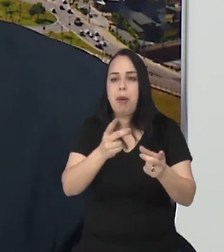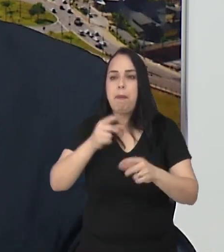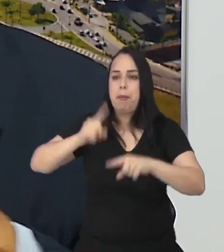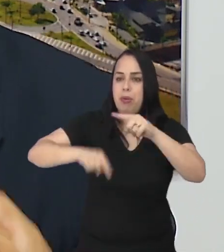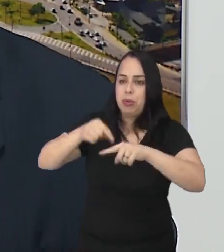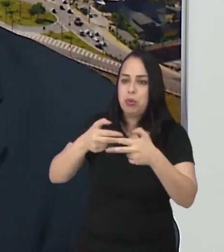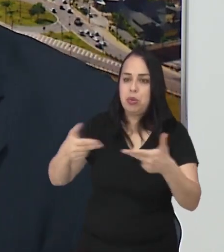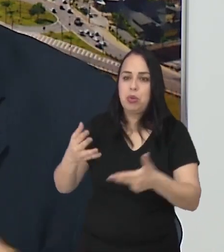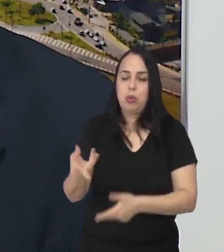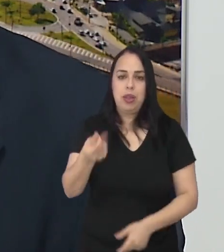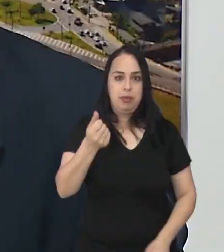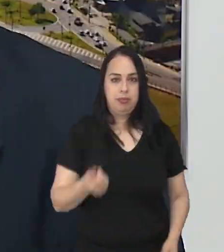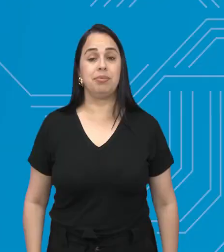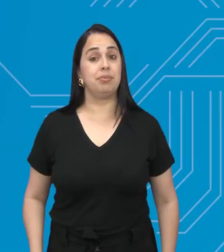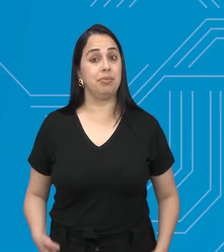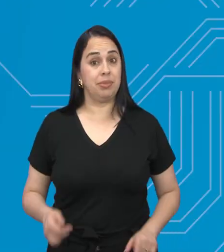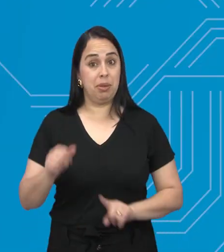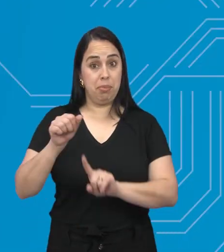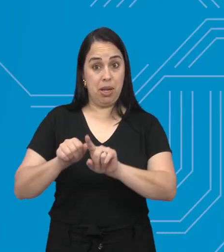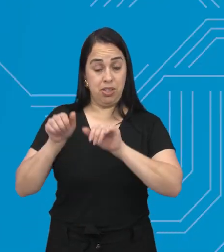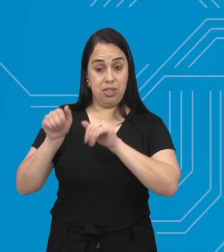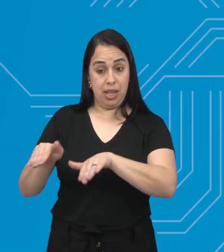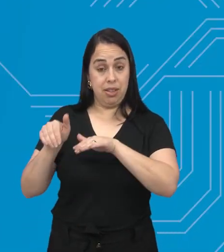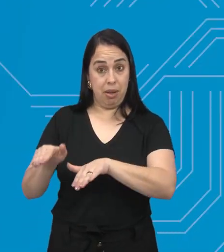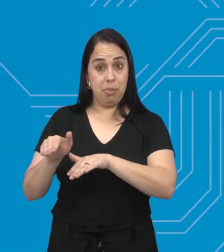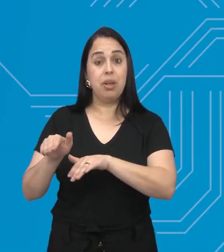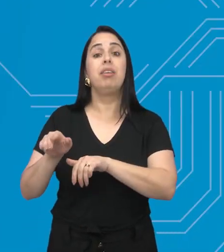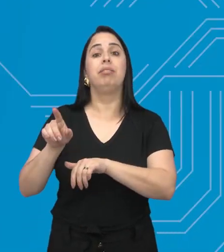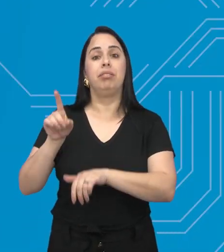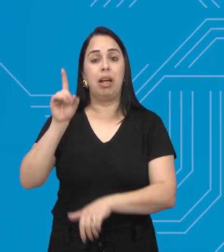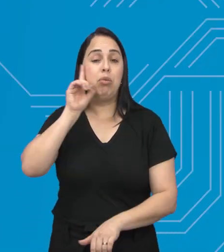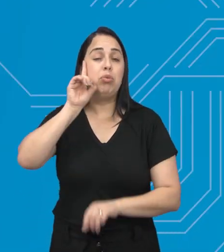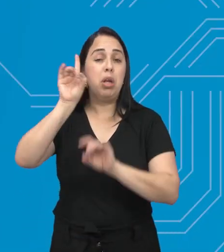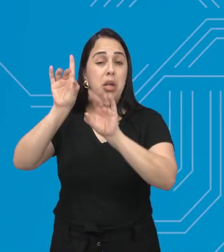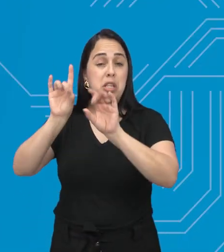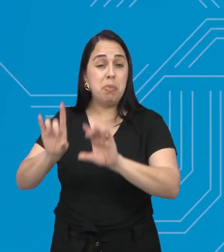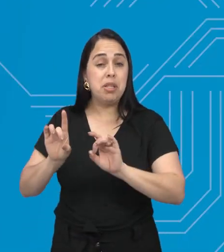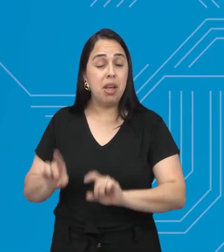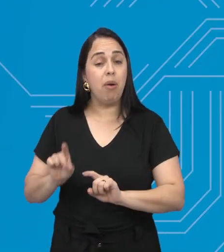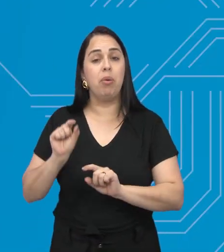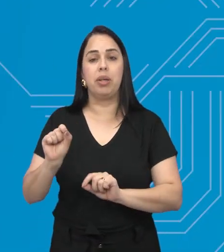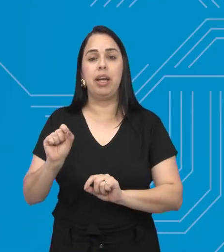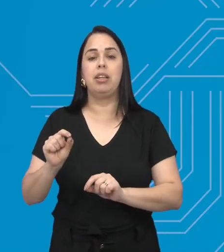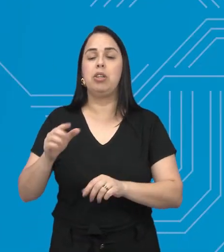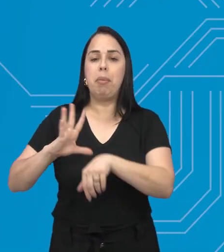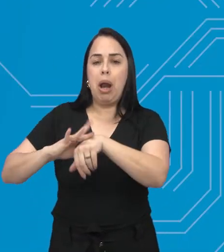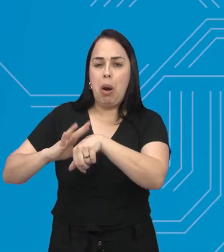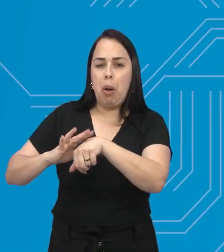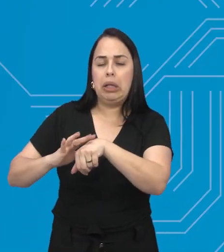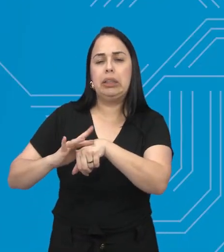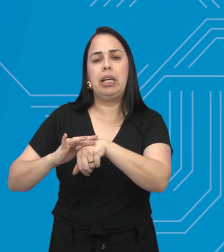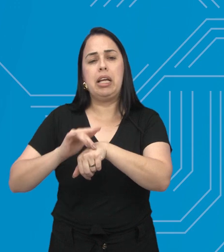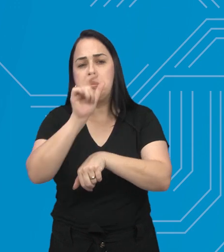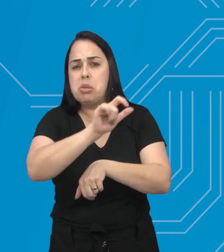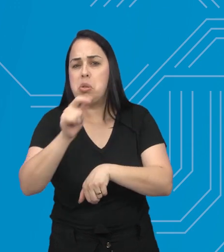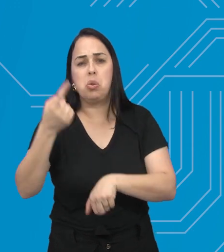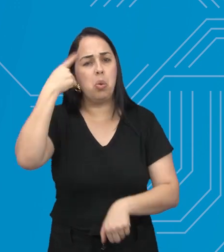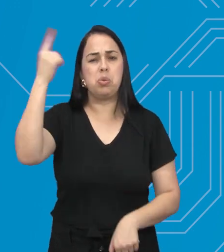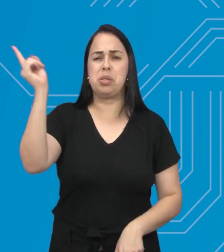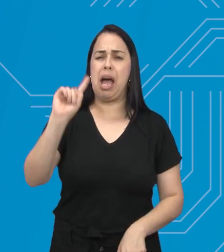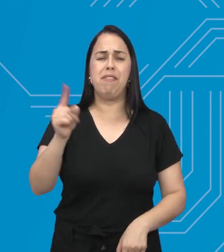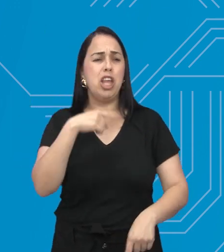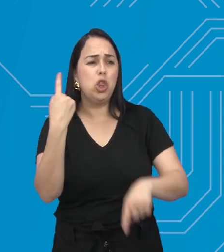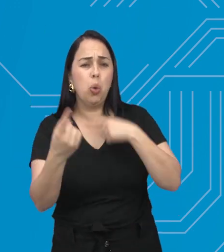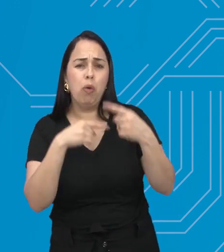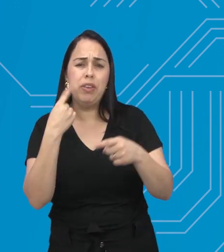qualidade por um preço adequado. No mês de setembro, uma data chama atenção para uma doença ainda pouco debatida e que gera